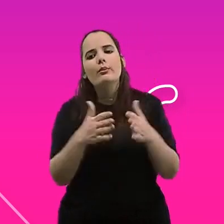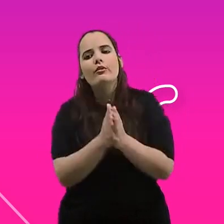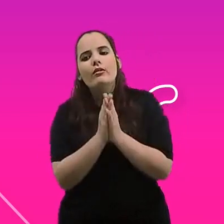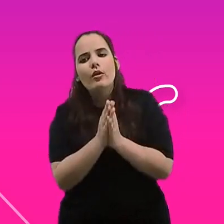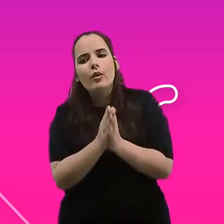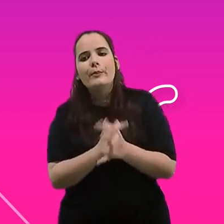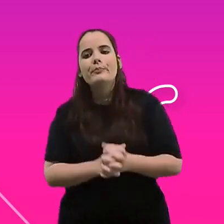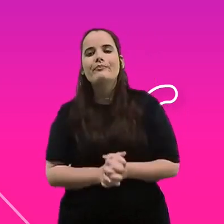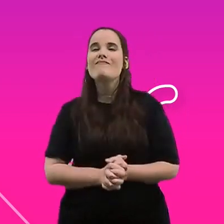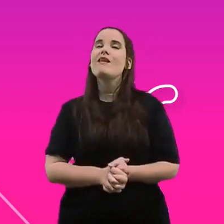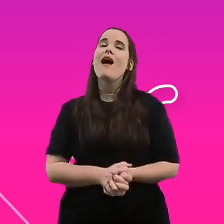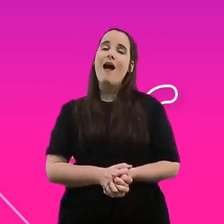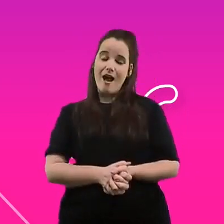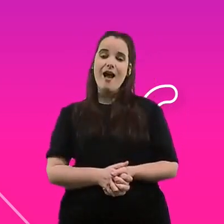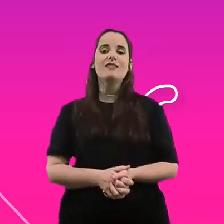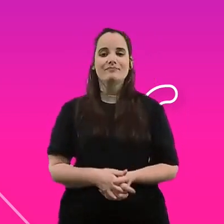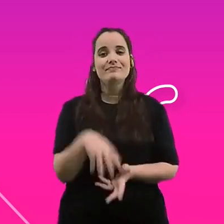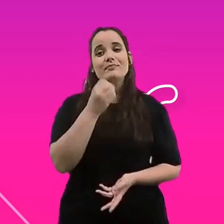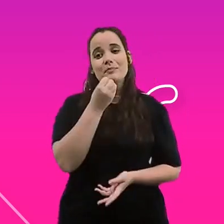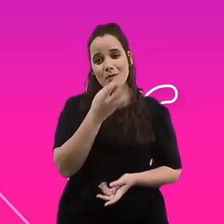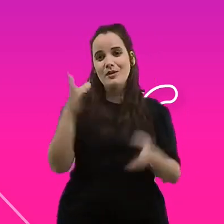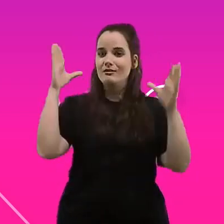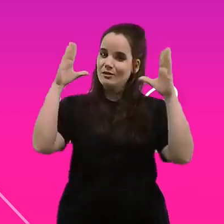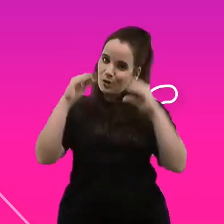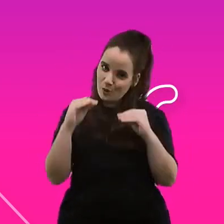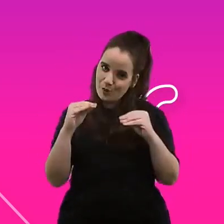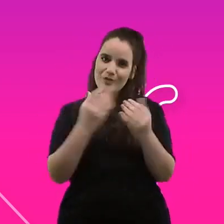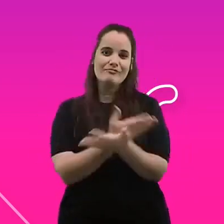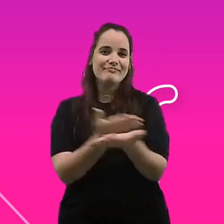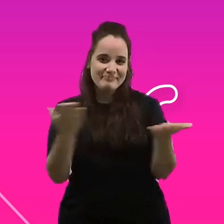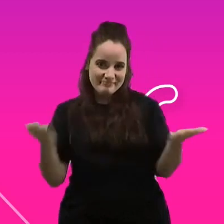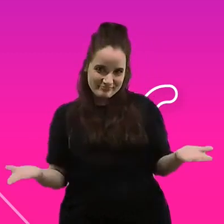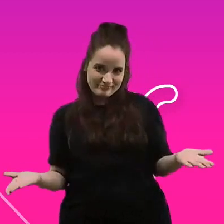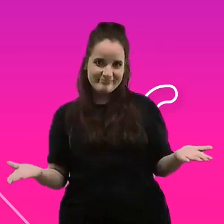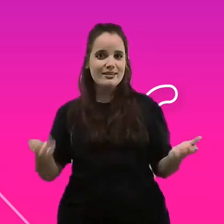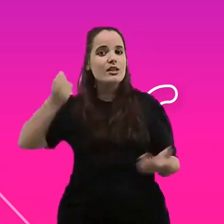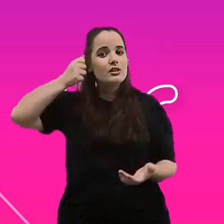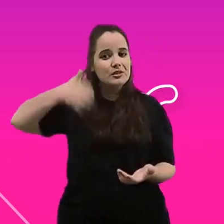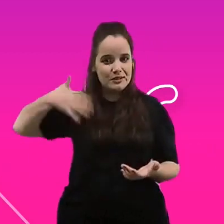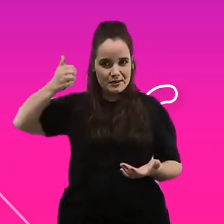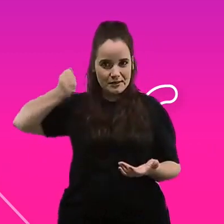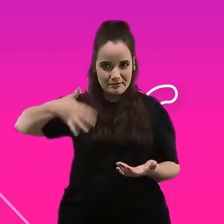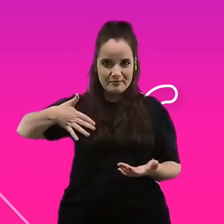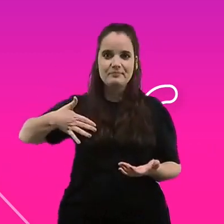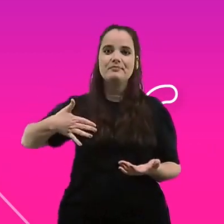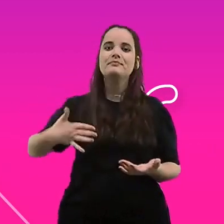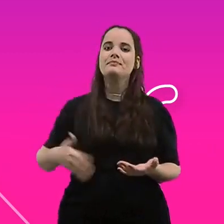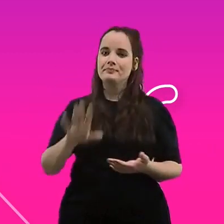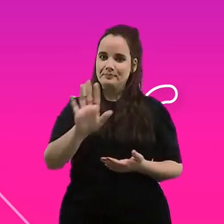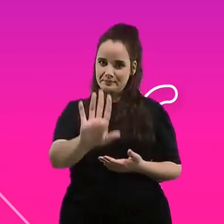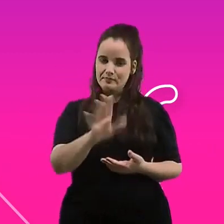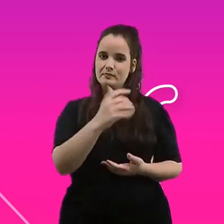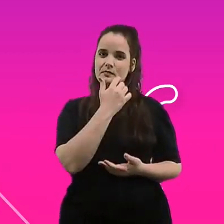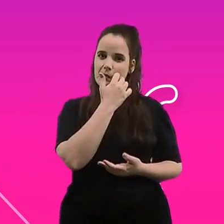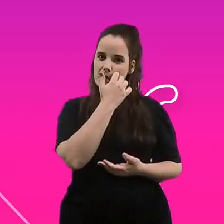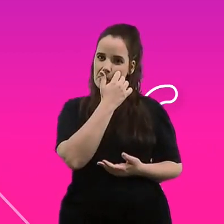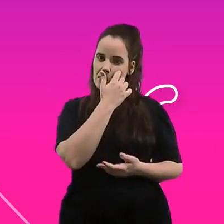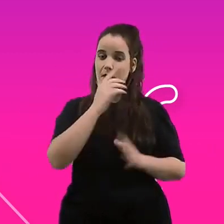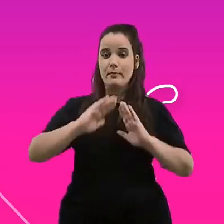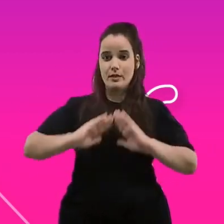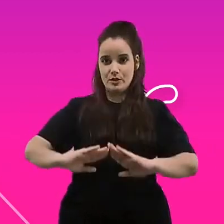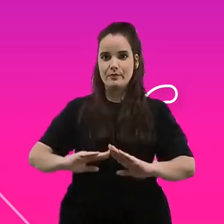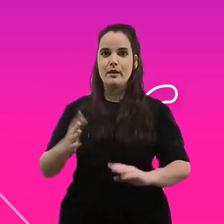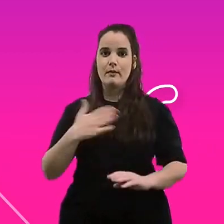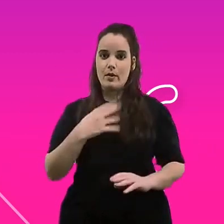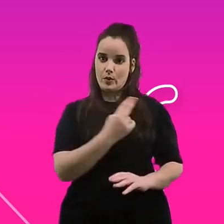Bom, boa noite a todos. Bom, eu vou me descrever primeiramente, né, acho que é o pedido do evento. Eu sou